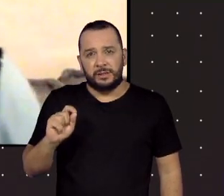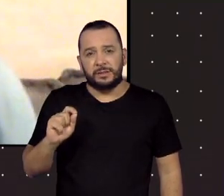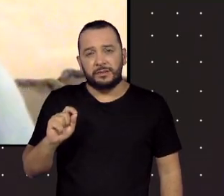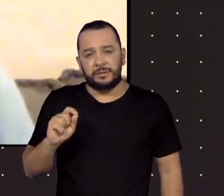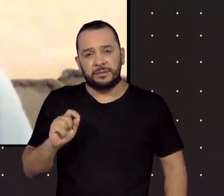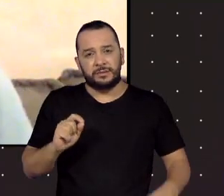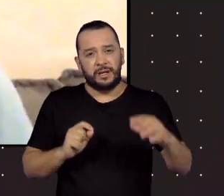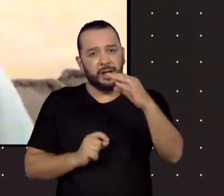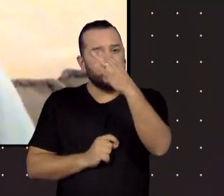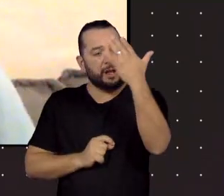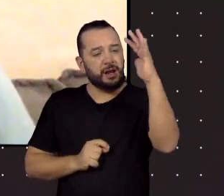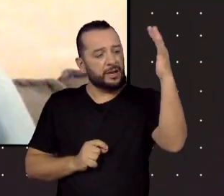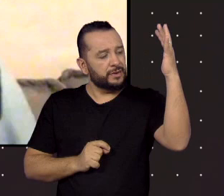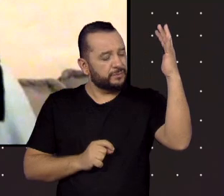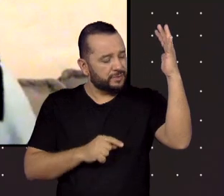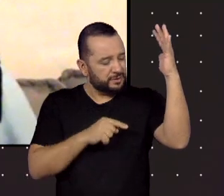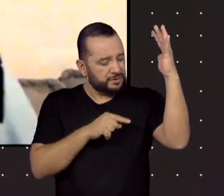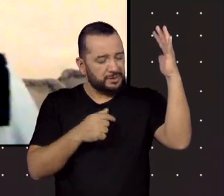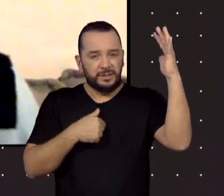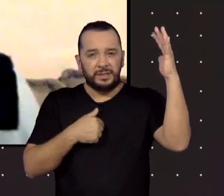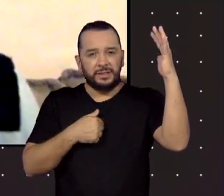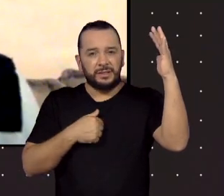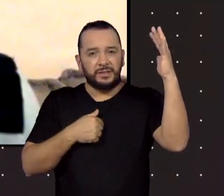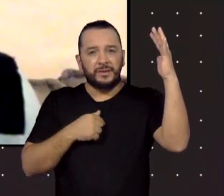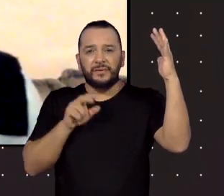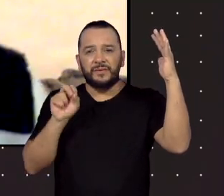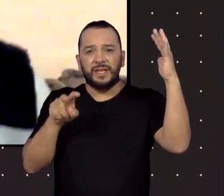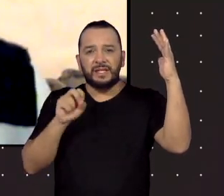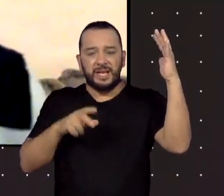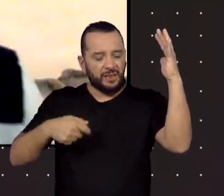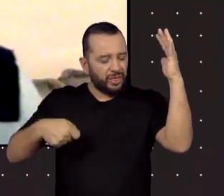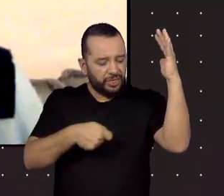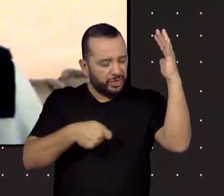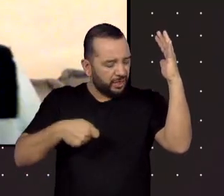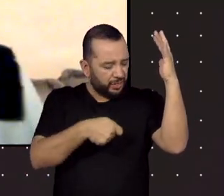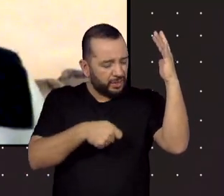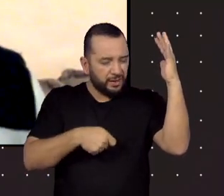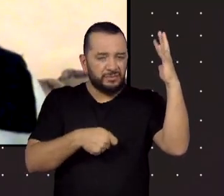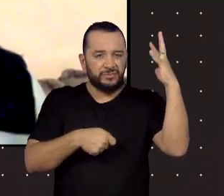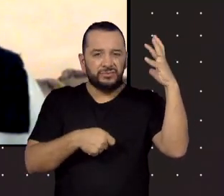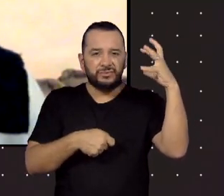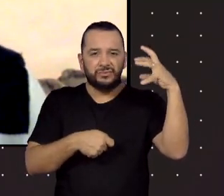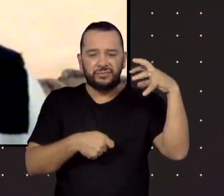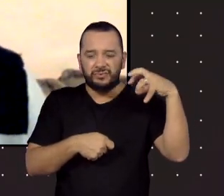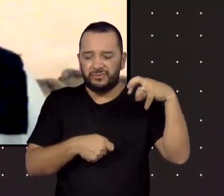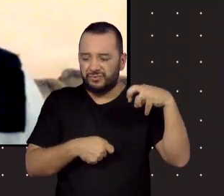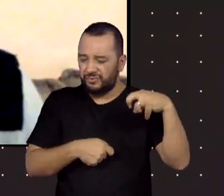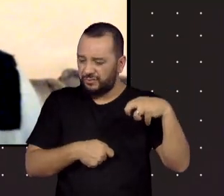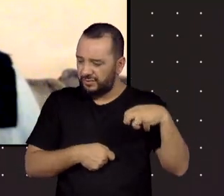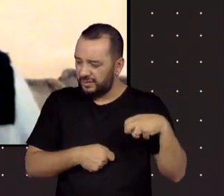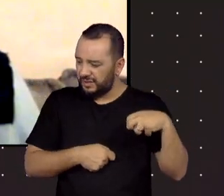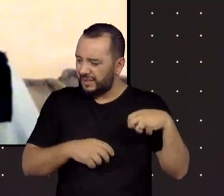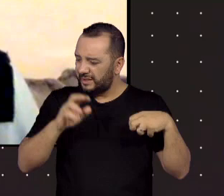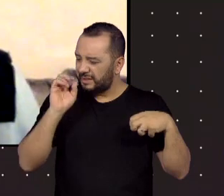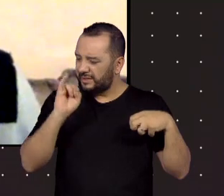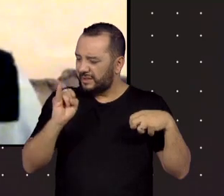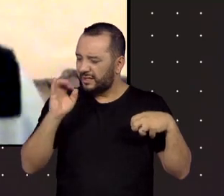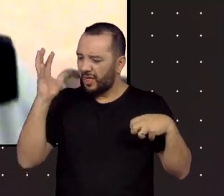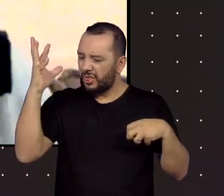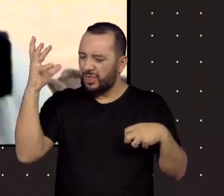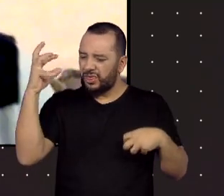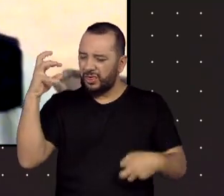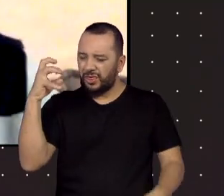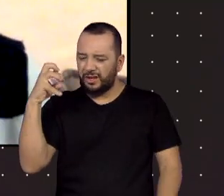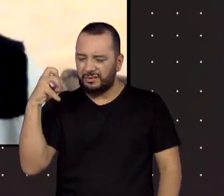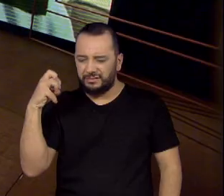envenenado. E se, de repente, no bairro do professor, acabam todas as árvores? E